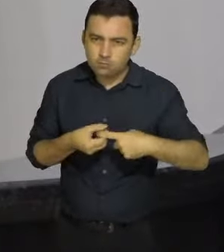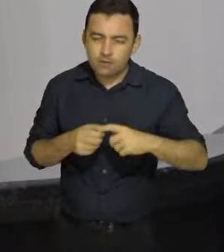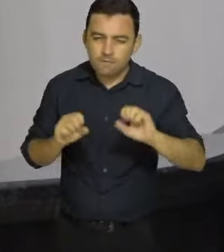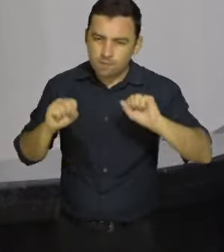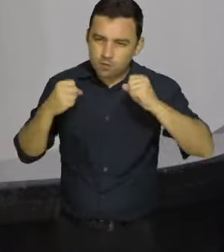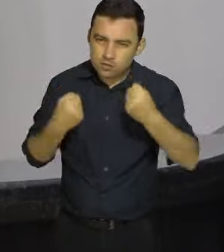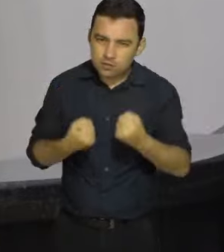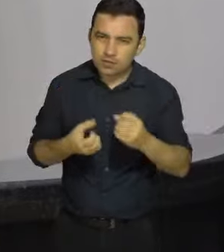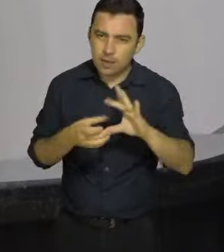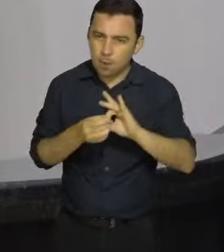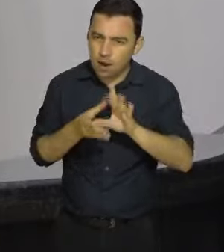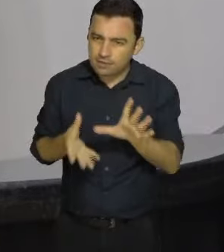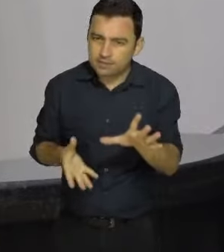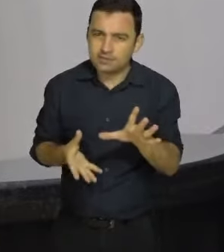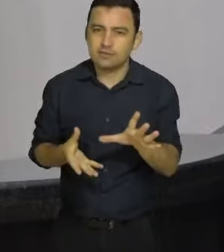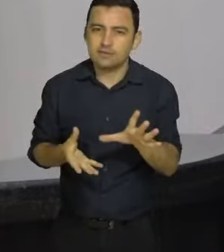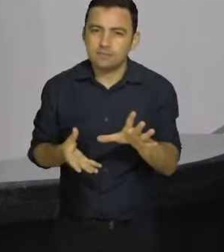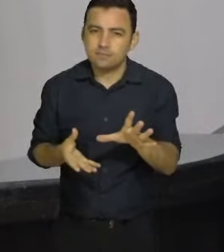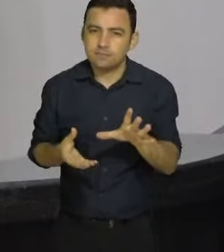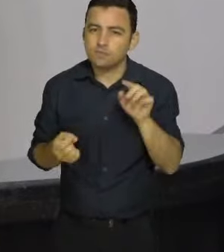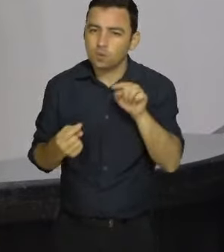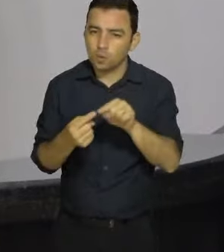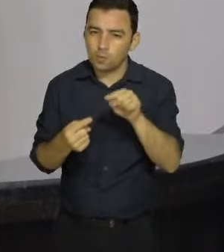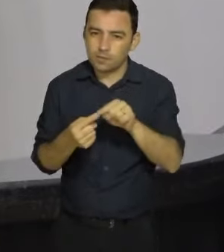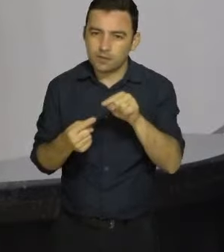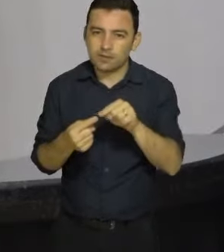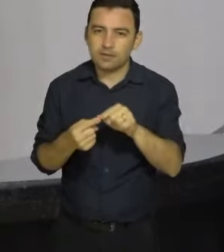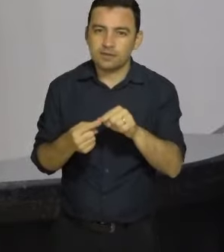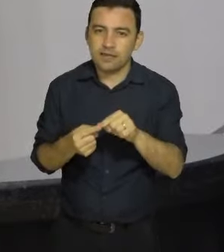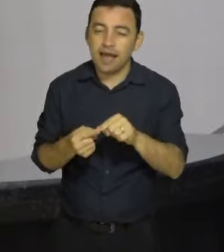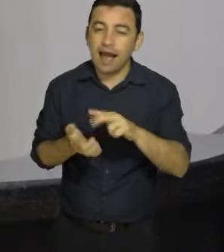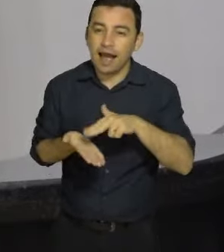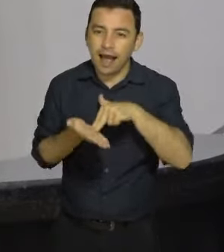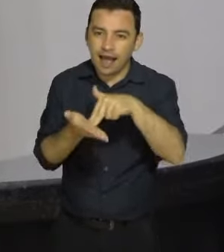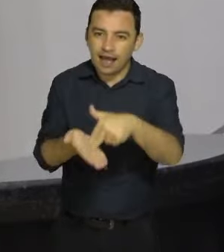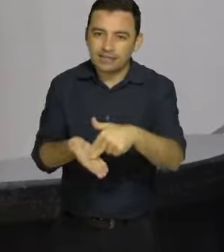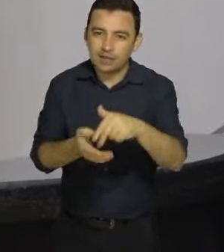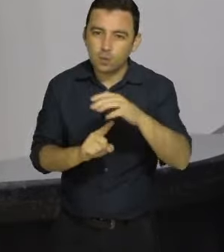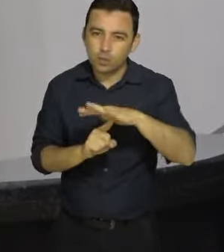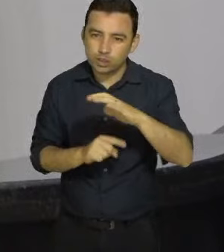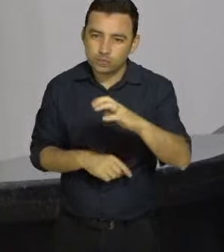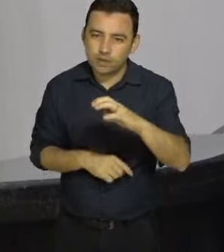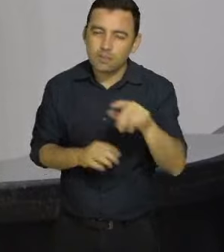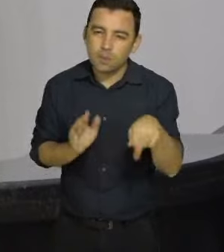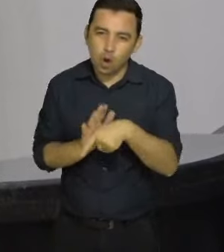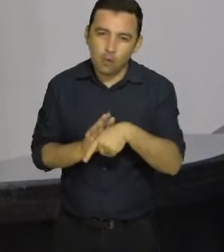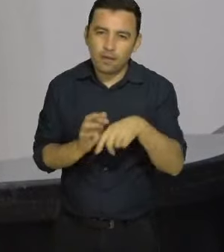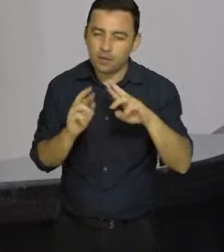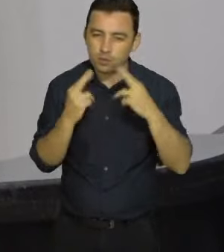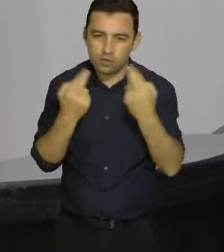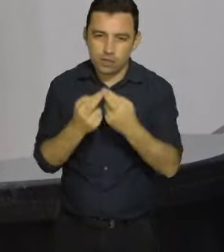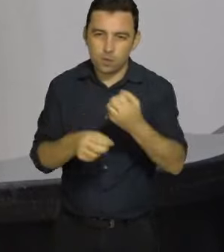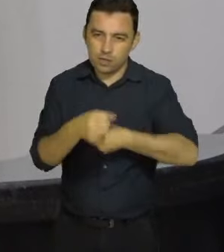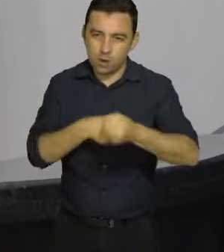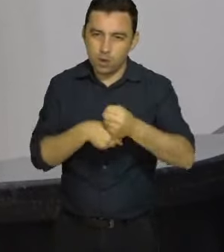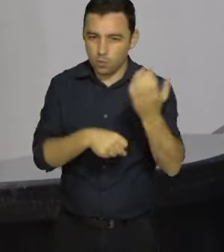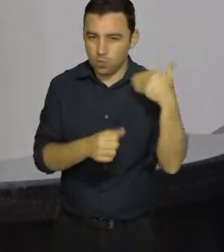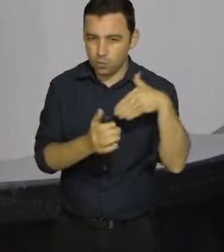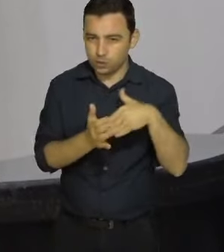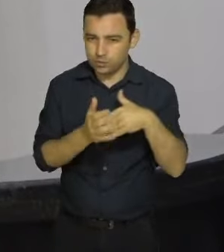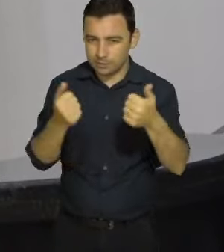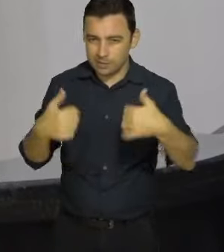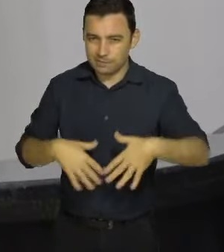da democracia, conforme aponta a Carta de Curitiba, divulgada a partir da nossa última reunião anual. Eu não poderia